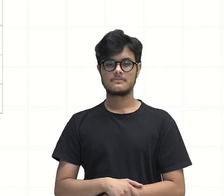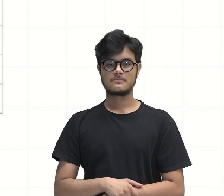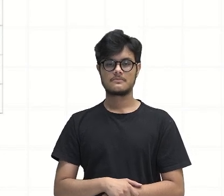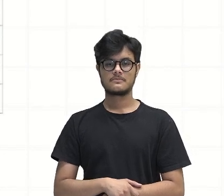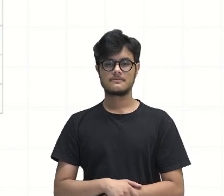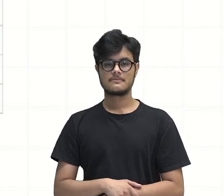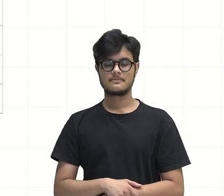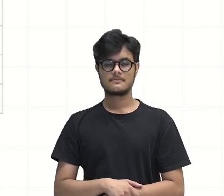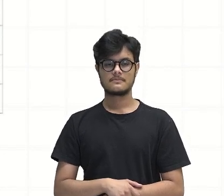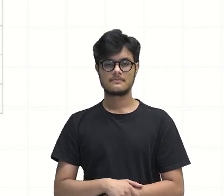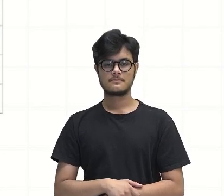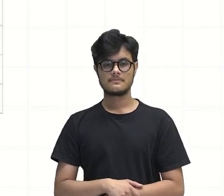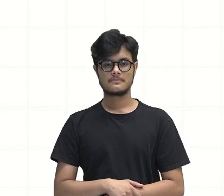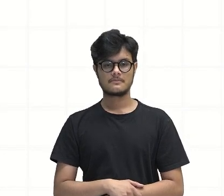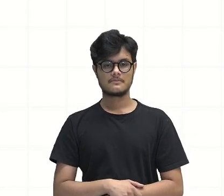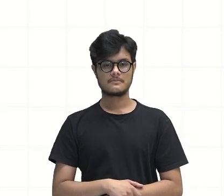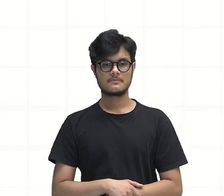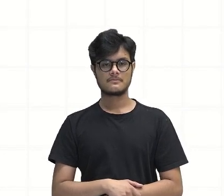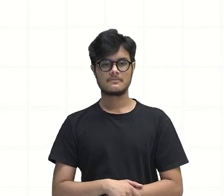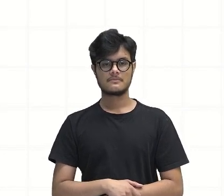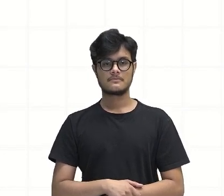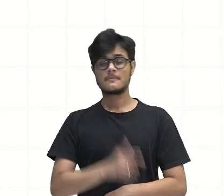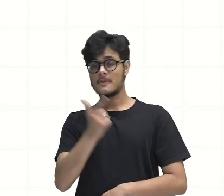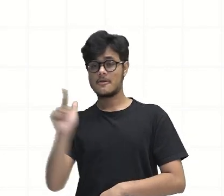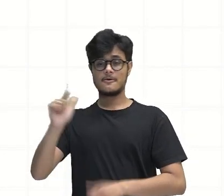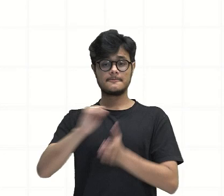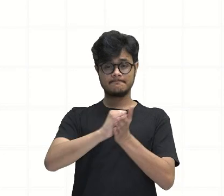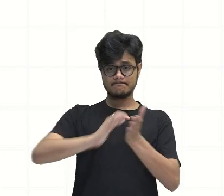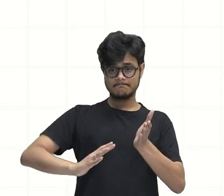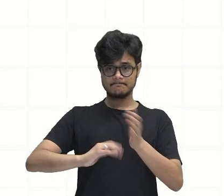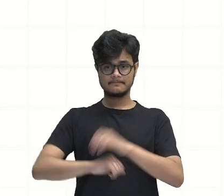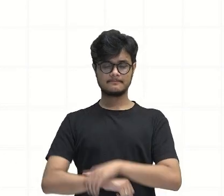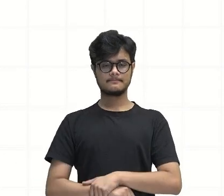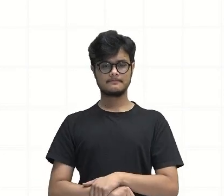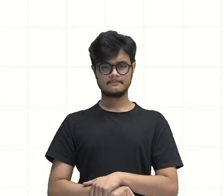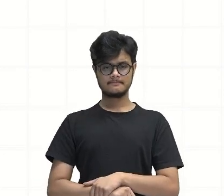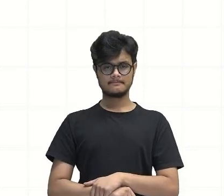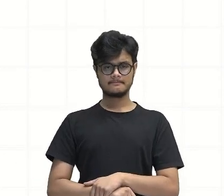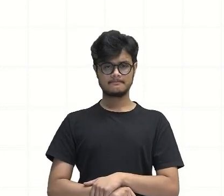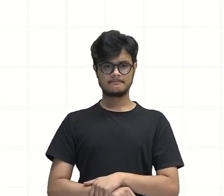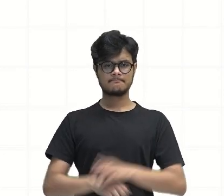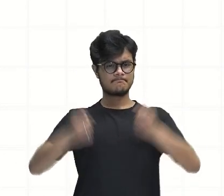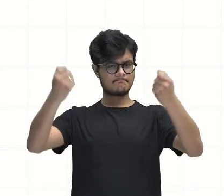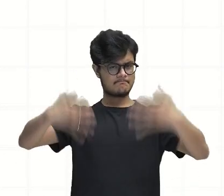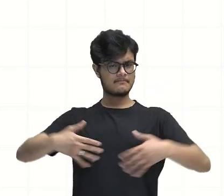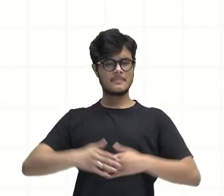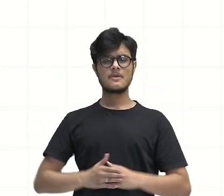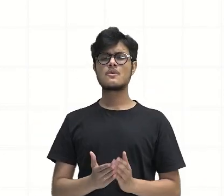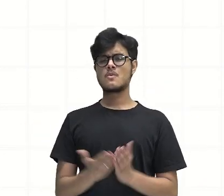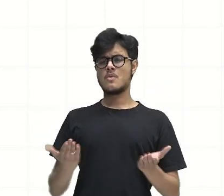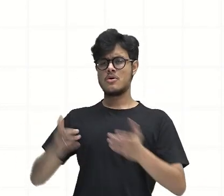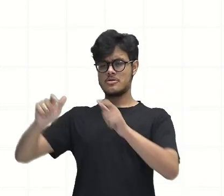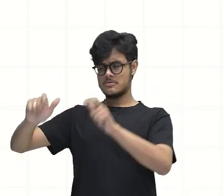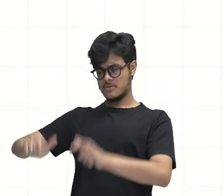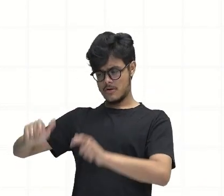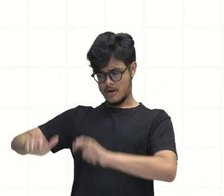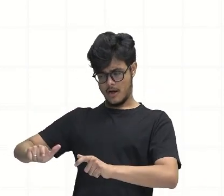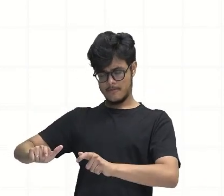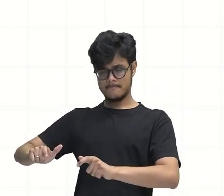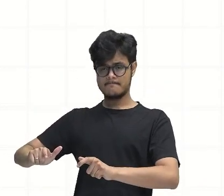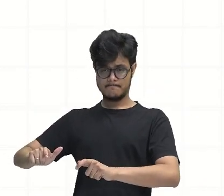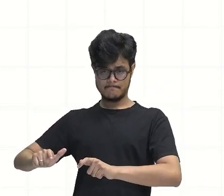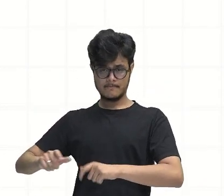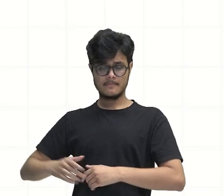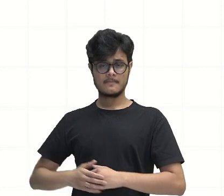certo? Então, vamos a mais um exemplo. Diz o seguinte: determine a coordenada